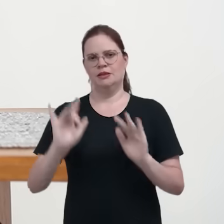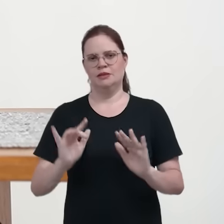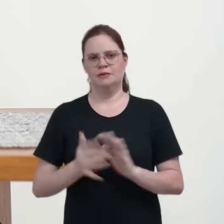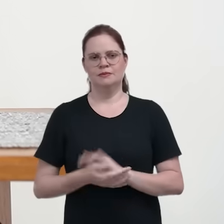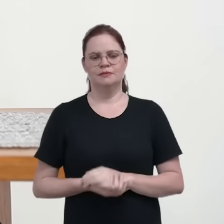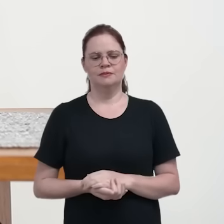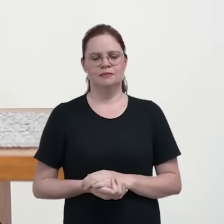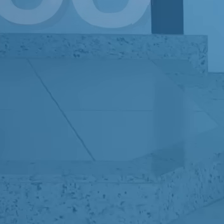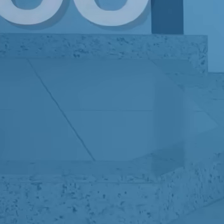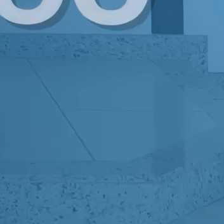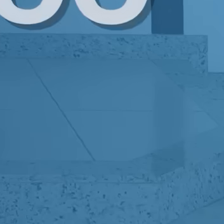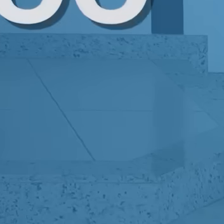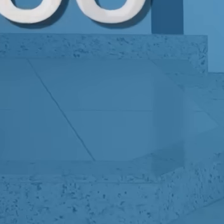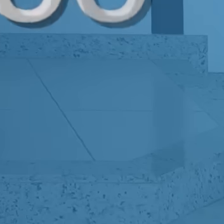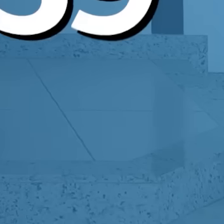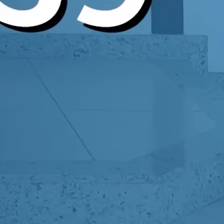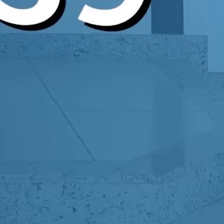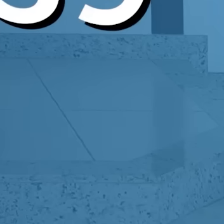junto com a sua família.